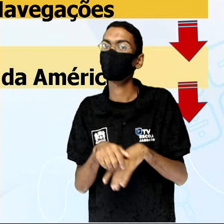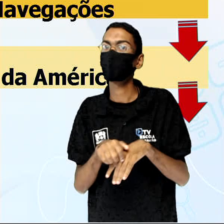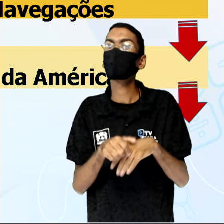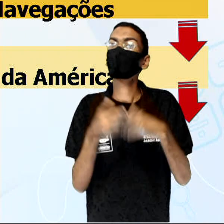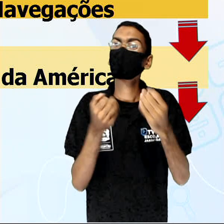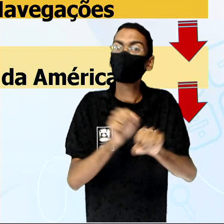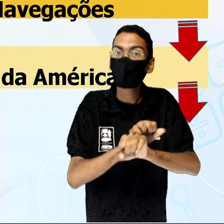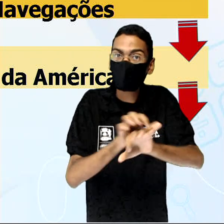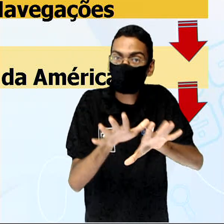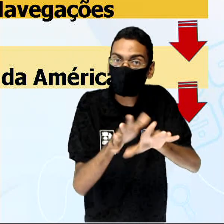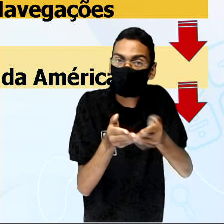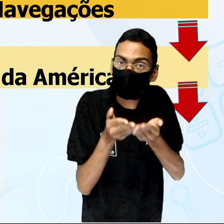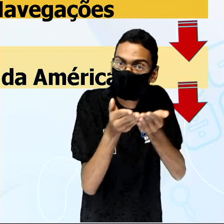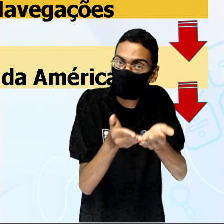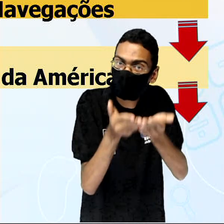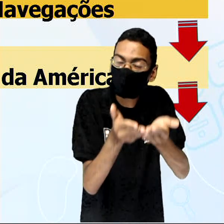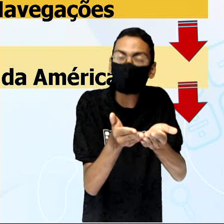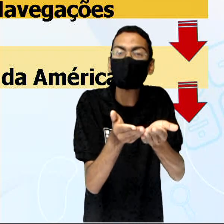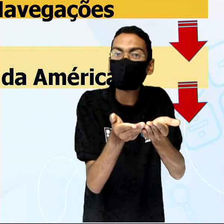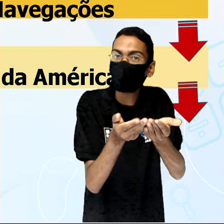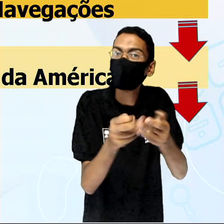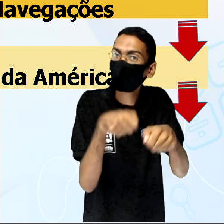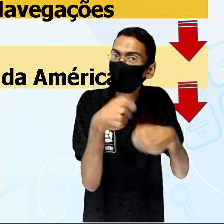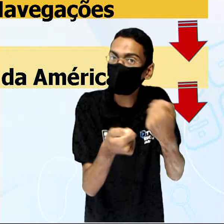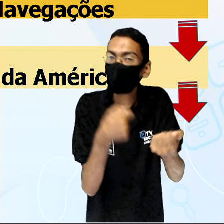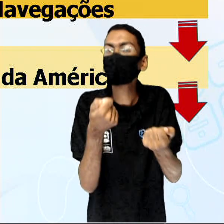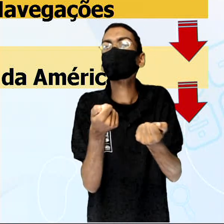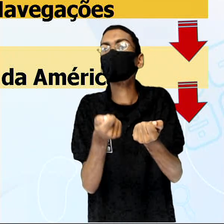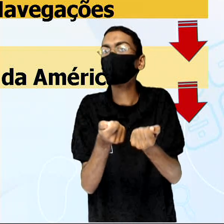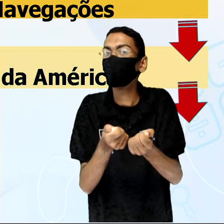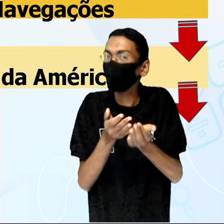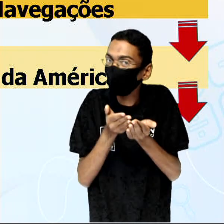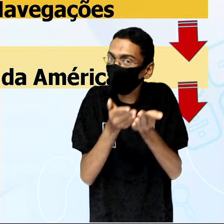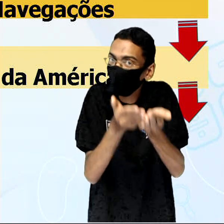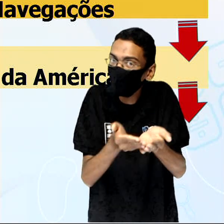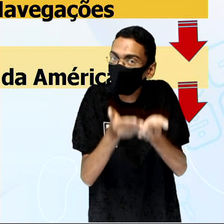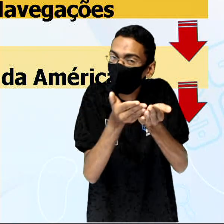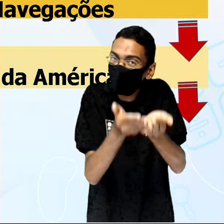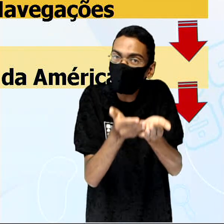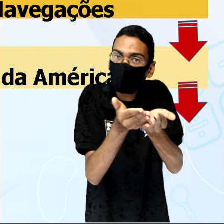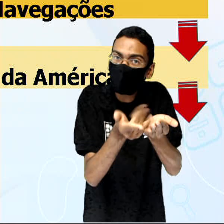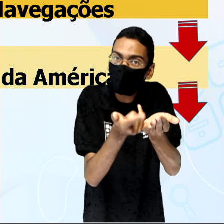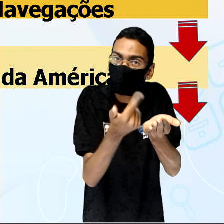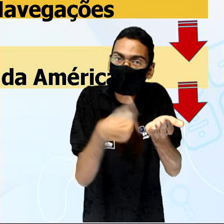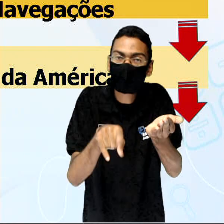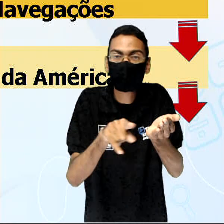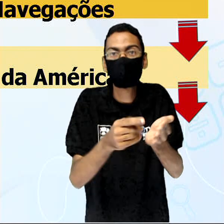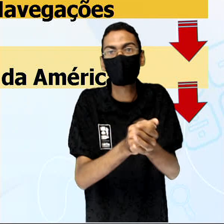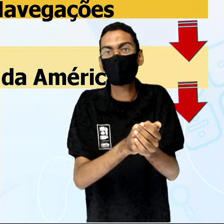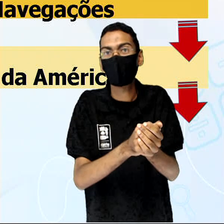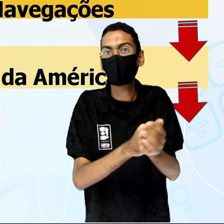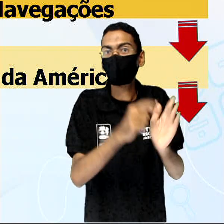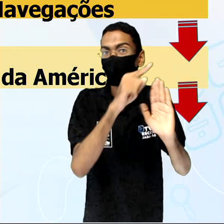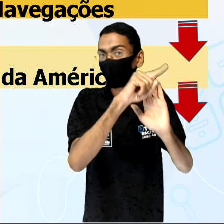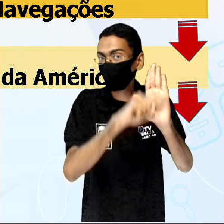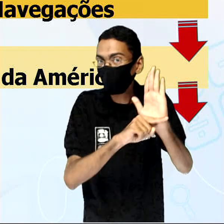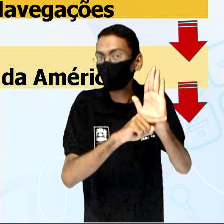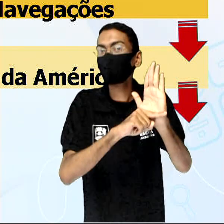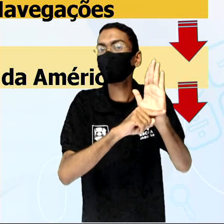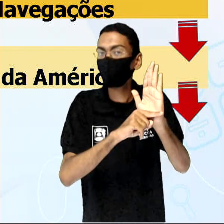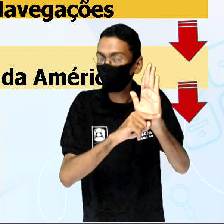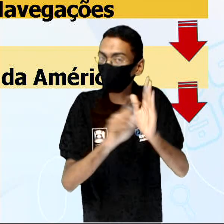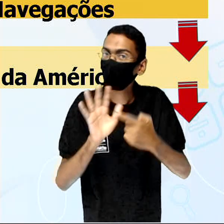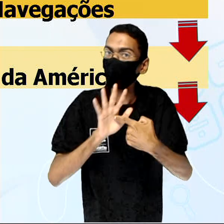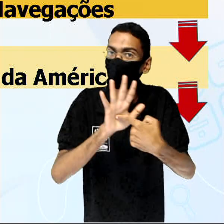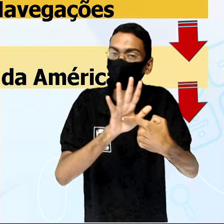comercial, que impulsionou as grandes navegações, que por tabela revelaram a América para o mundo, e